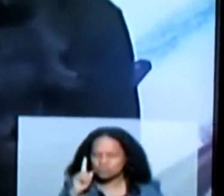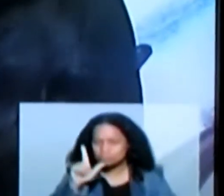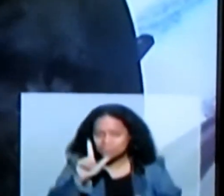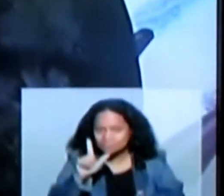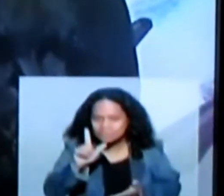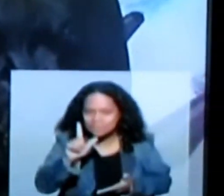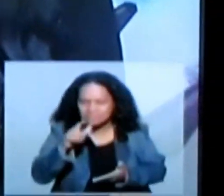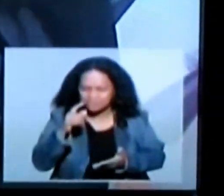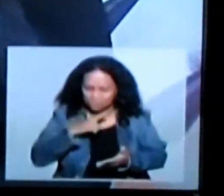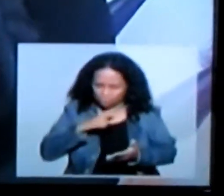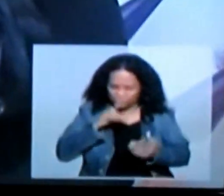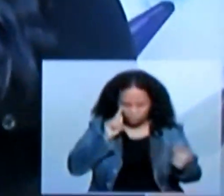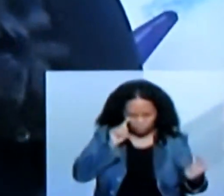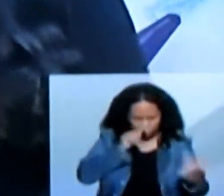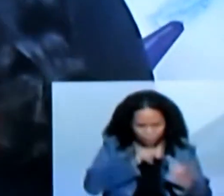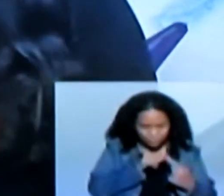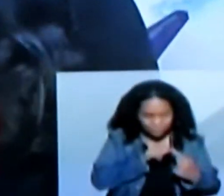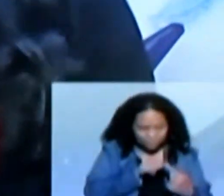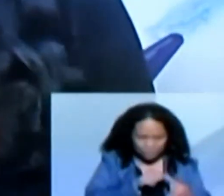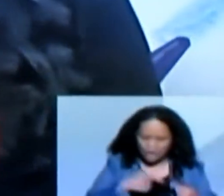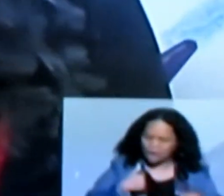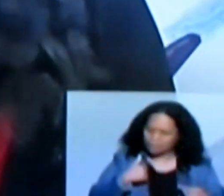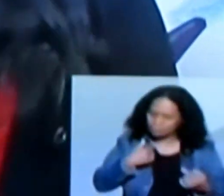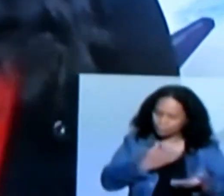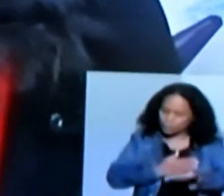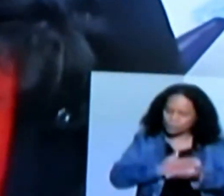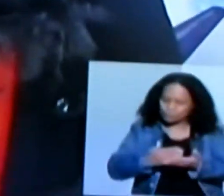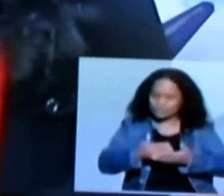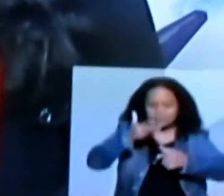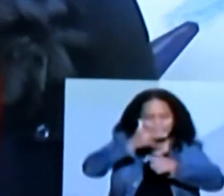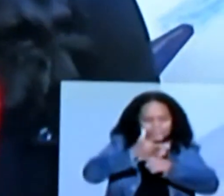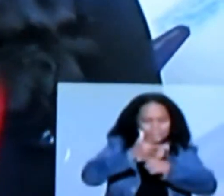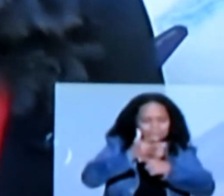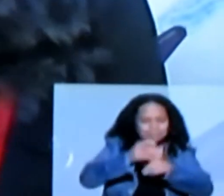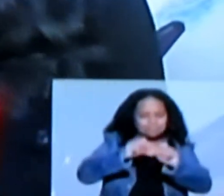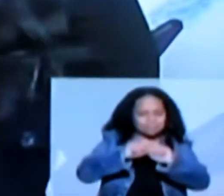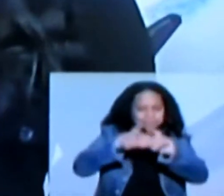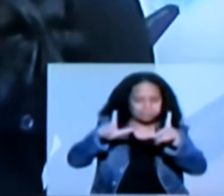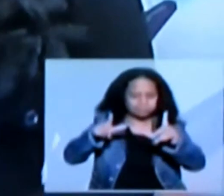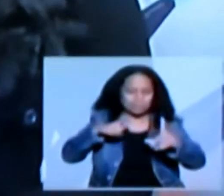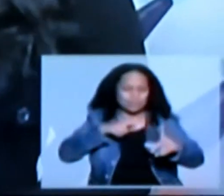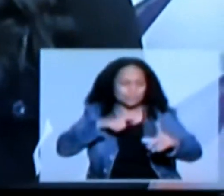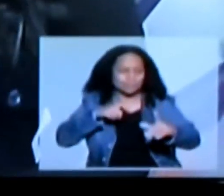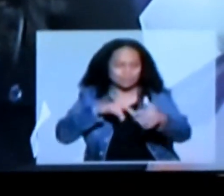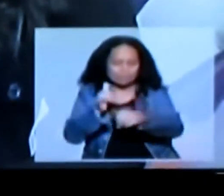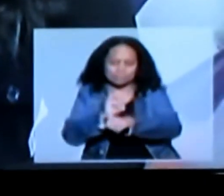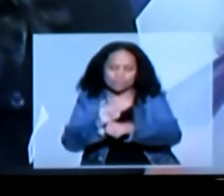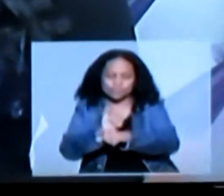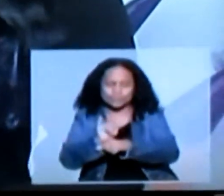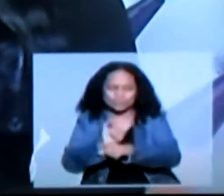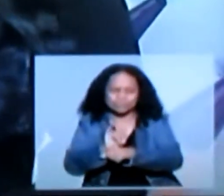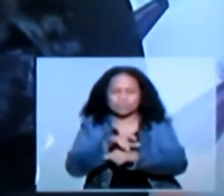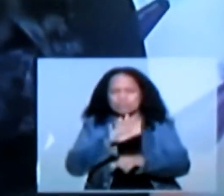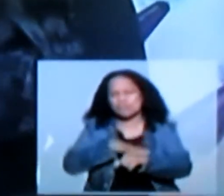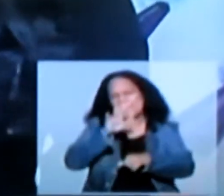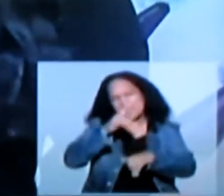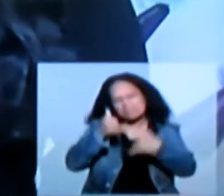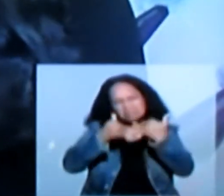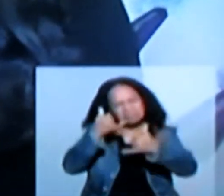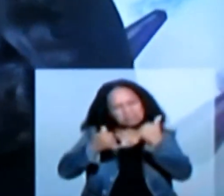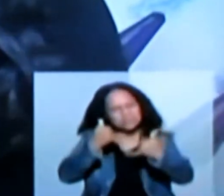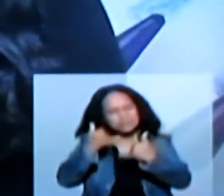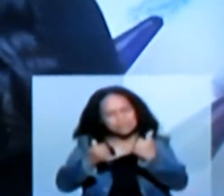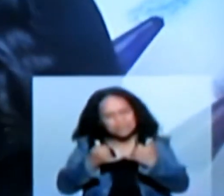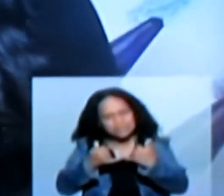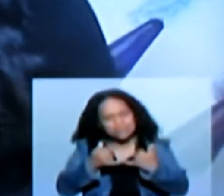iam chegar onde vocês chegaram? Vocês tinham essa meta? Não, vou começar hoje a postar vídeo e eu quero realmente ter uma audiência e tal. Foi uma